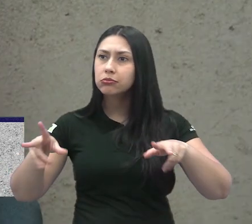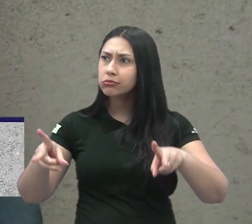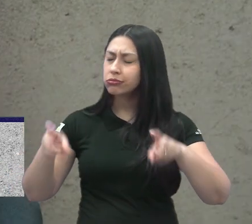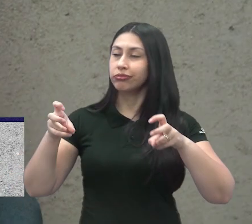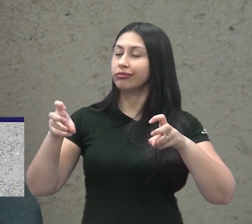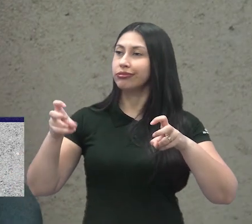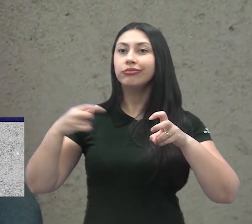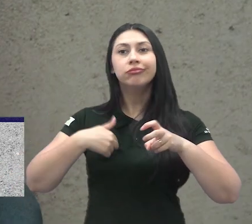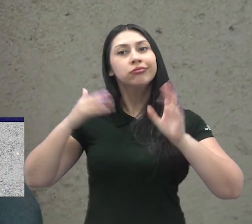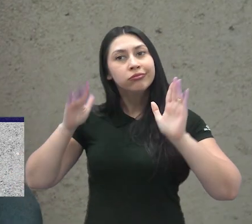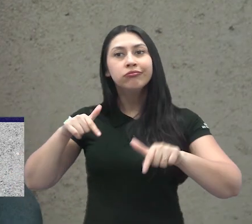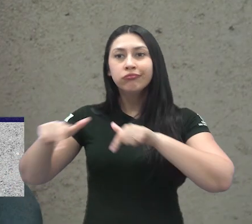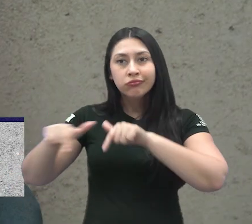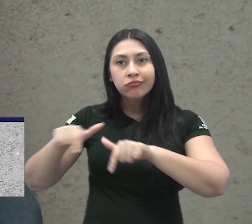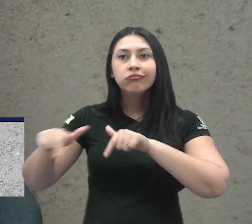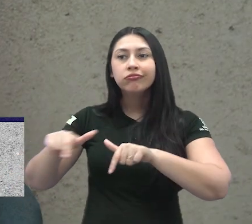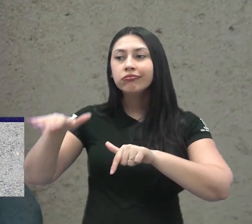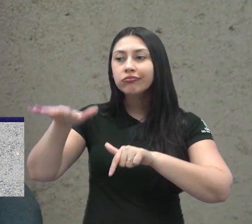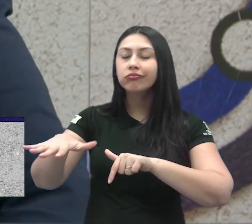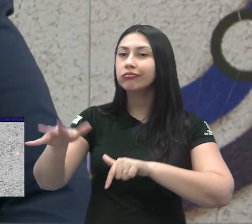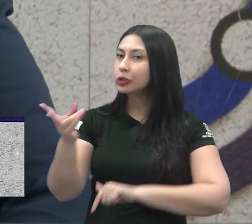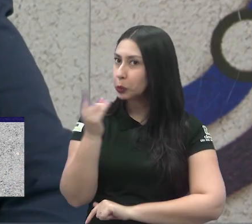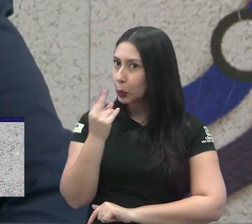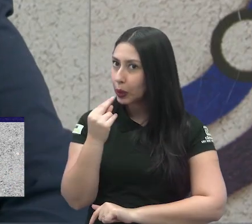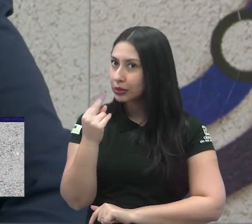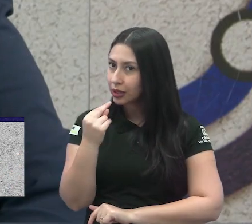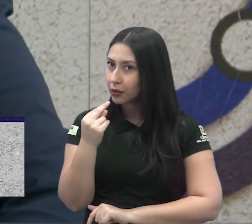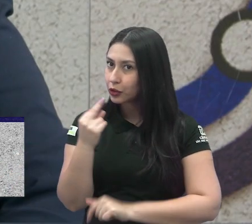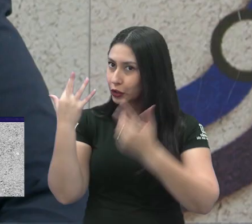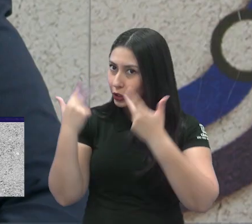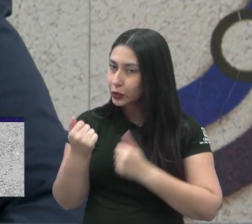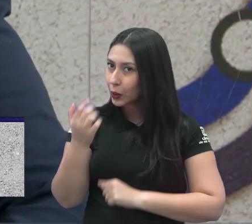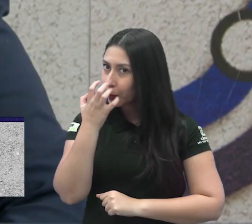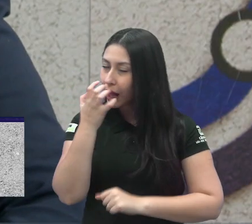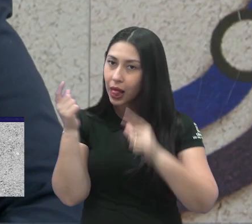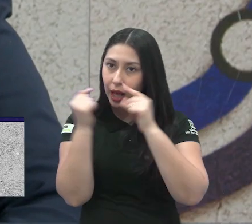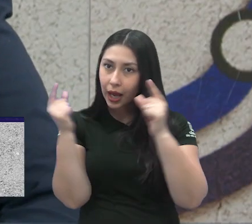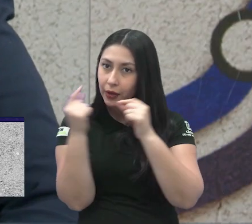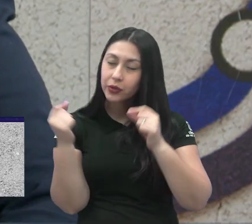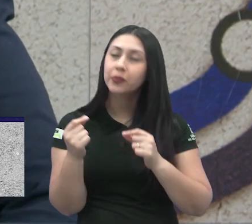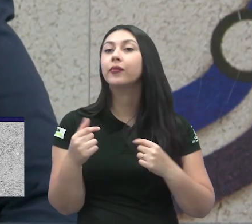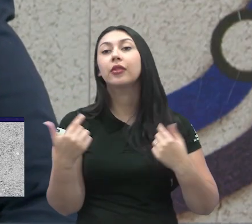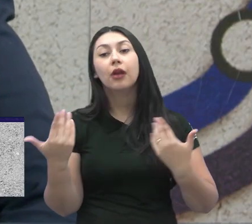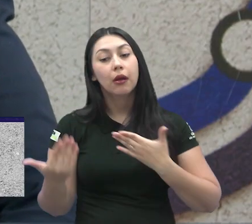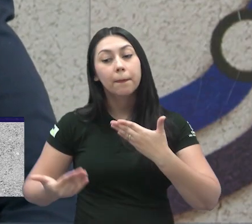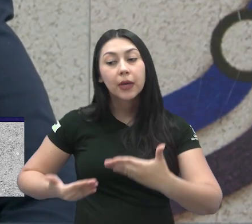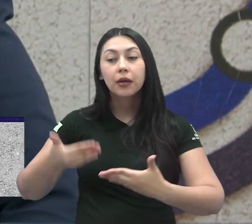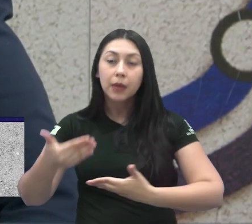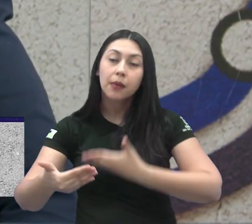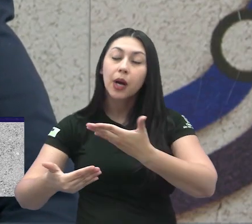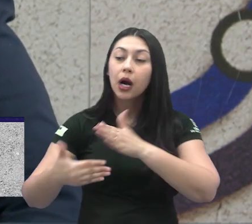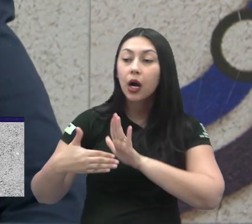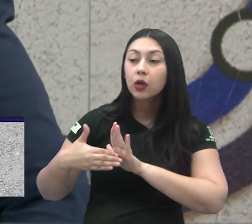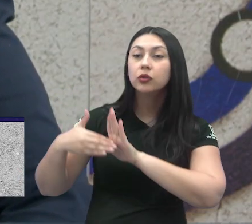eu estava atuando com isso também. E nisso de prestar atendimento nutricional